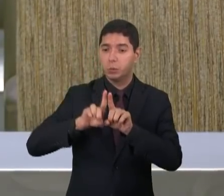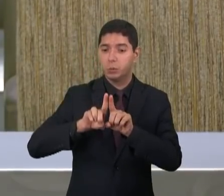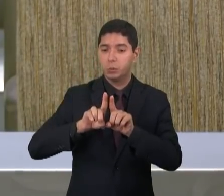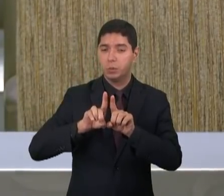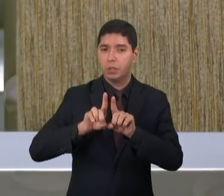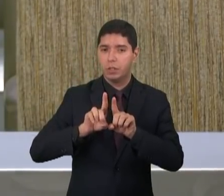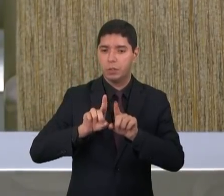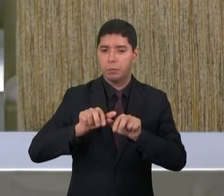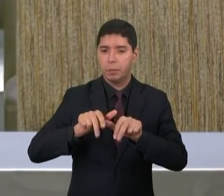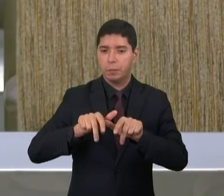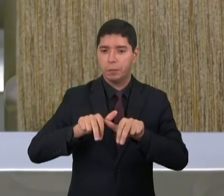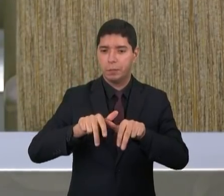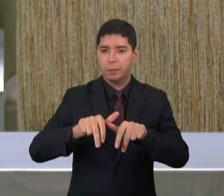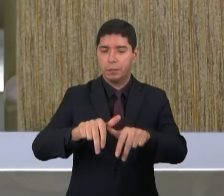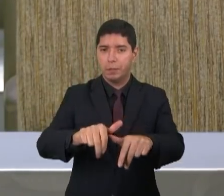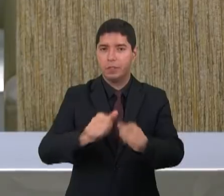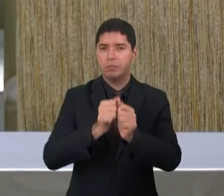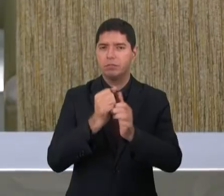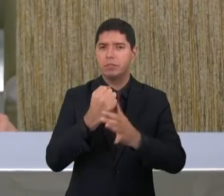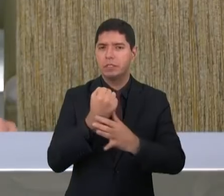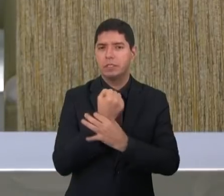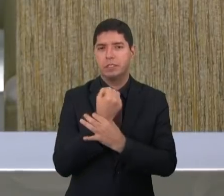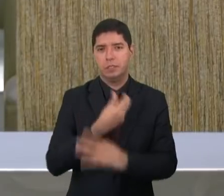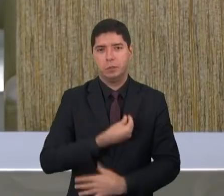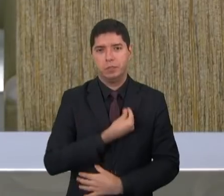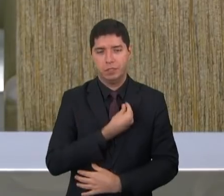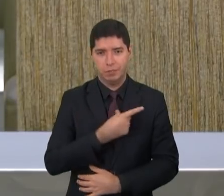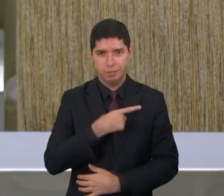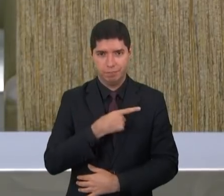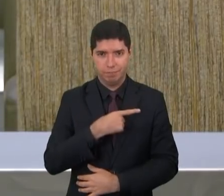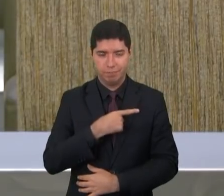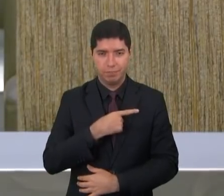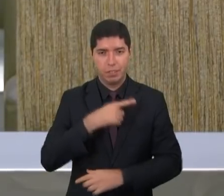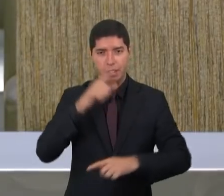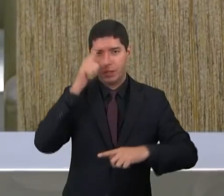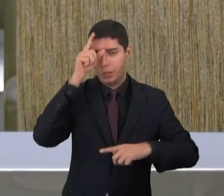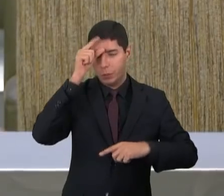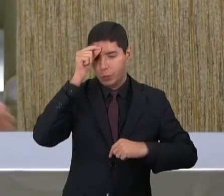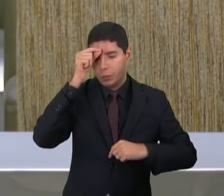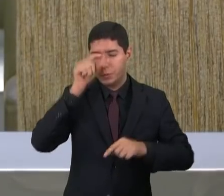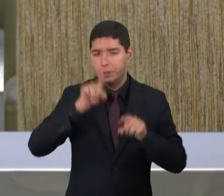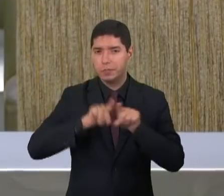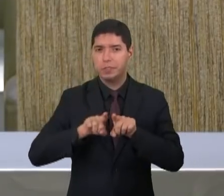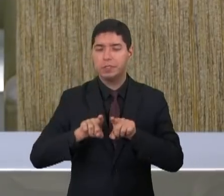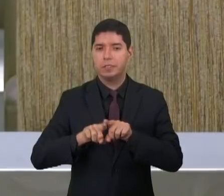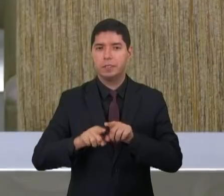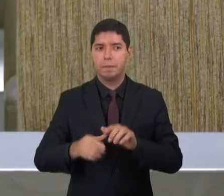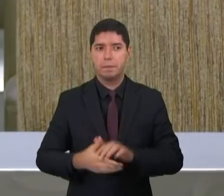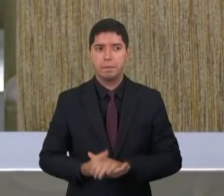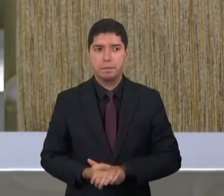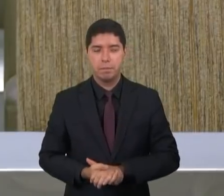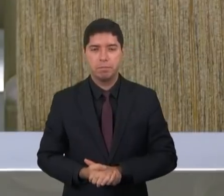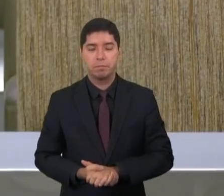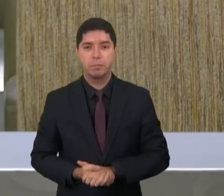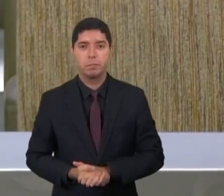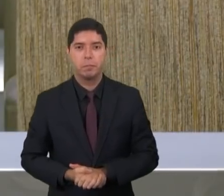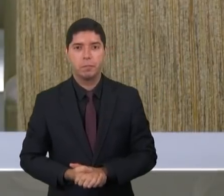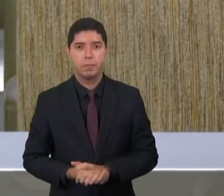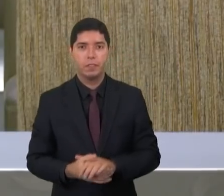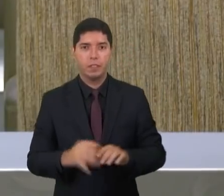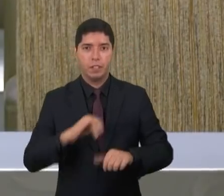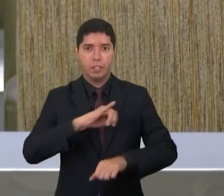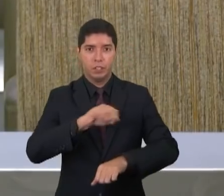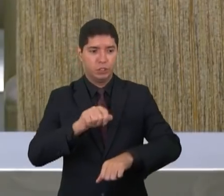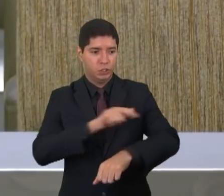nos traz segurança e também tranquilidade. Foi assim, por exemplo, com Jacó, no